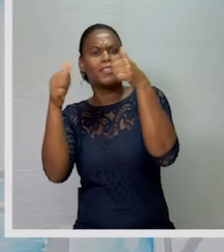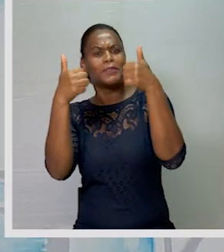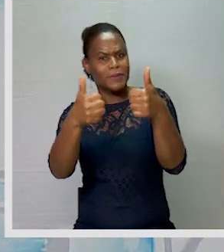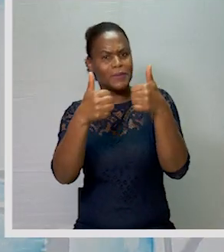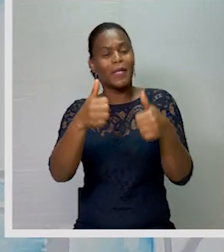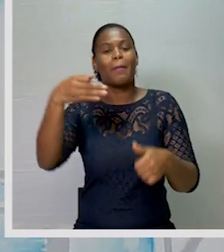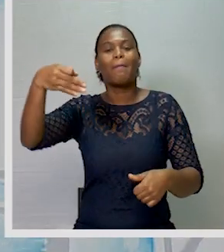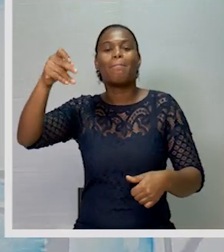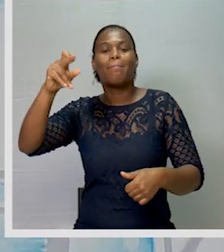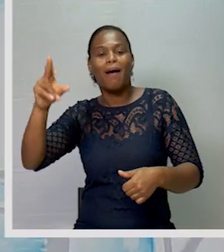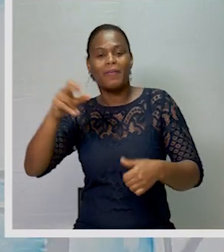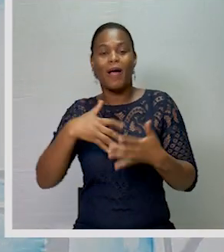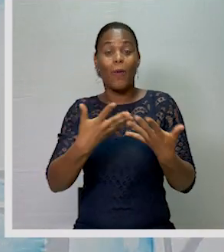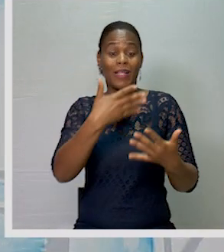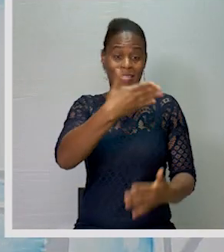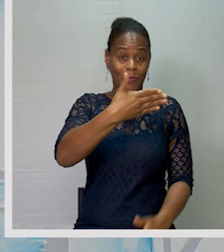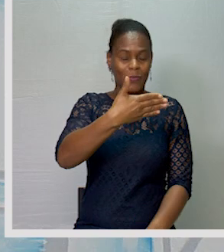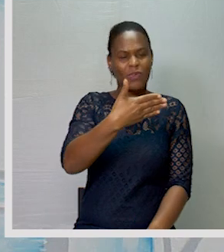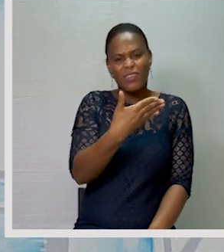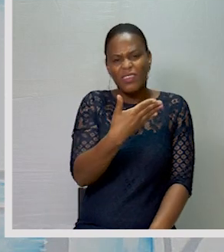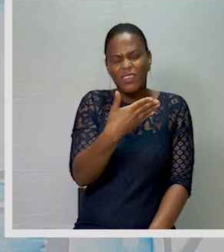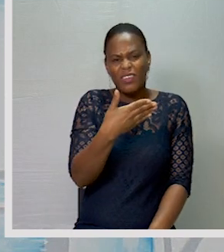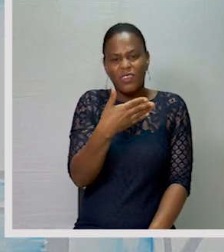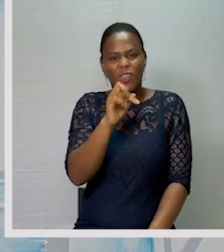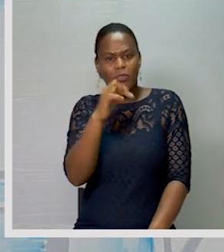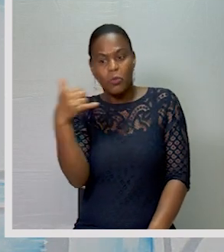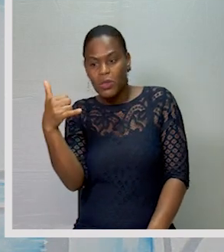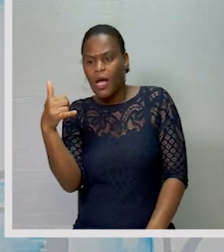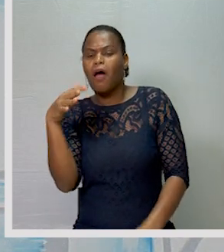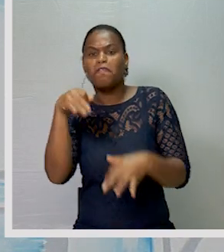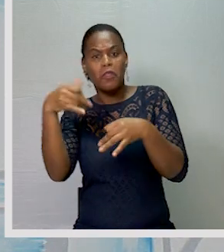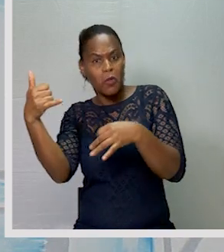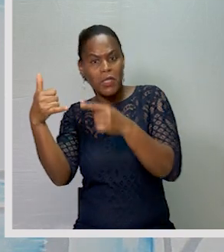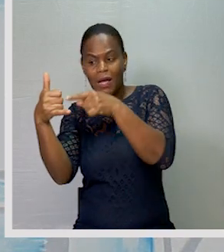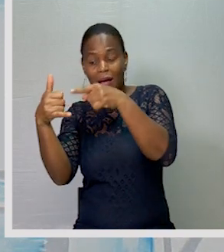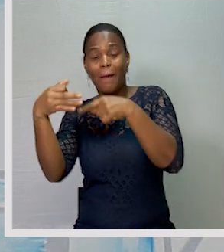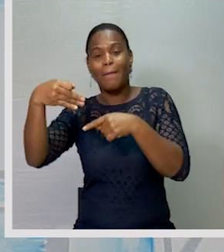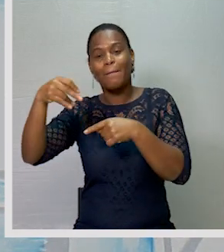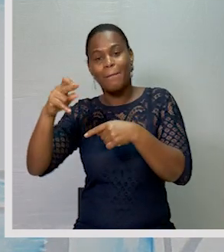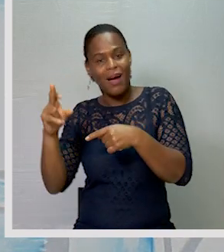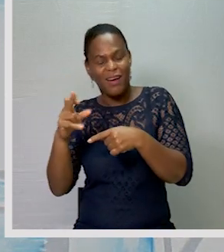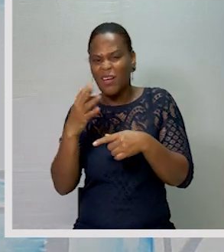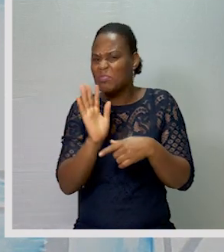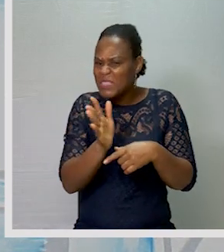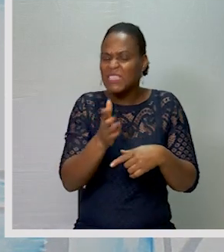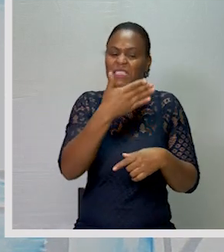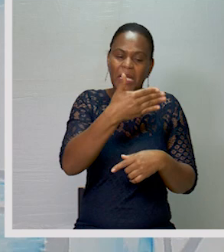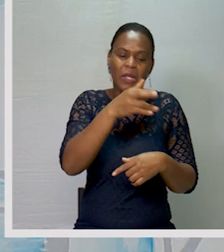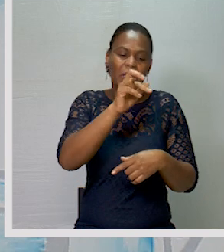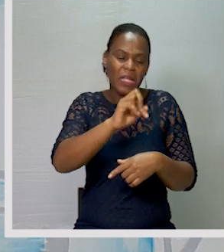é um número par. 182 também termina por 2, então é par. Não é preciso fazer